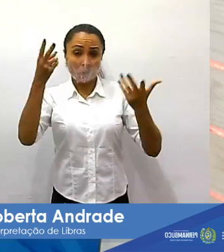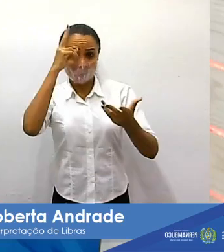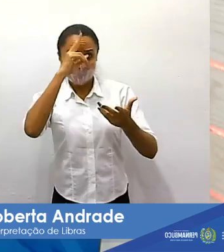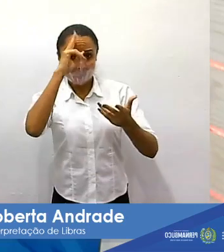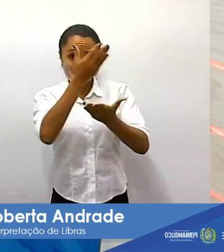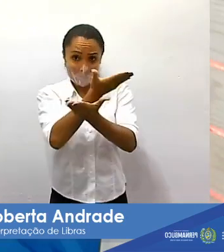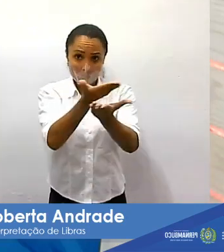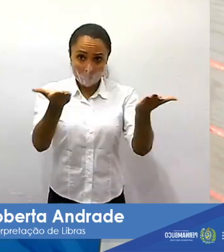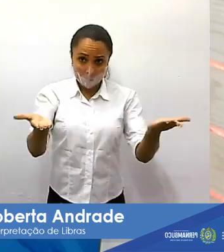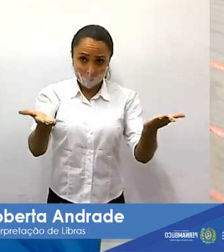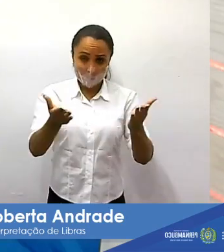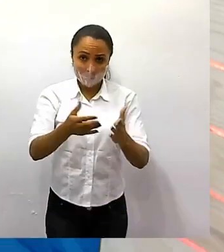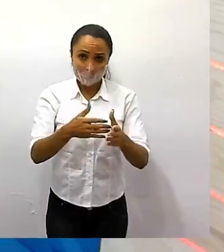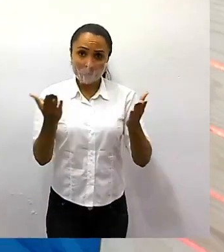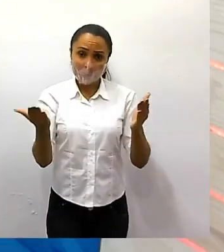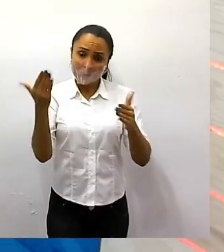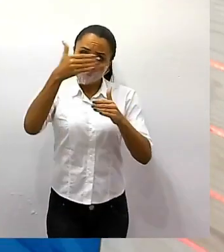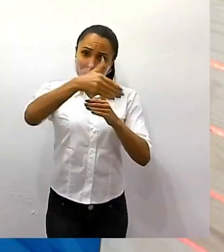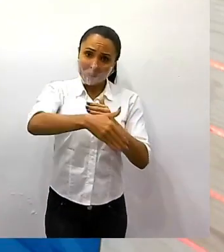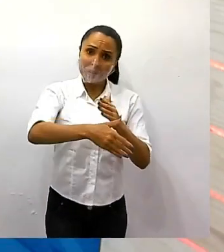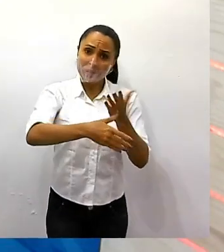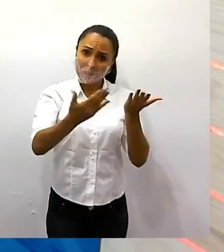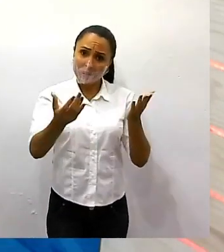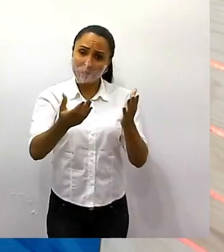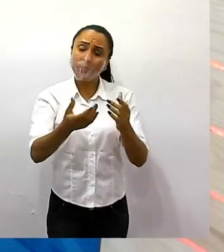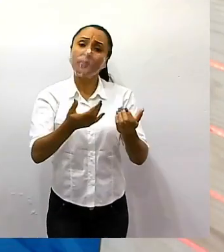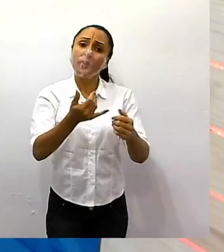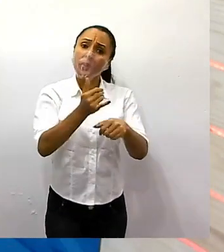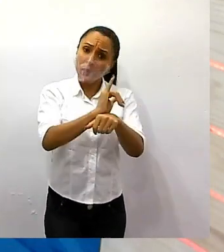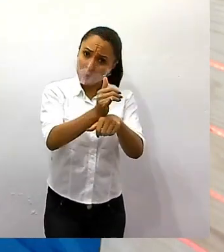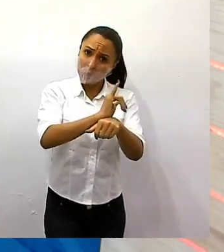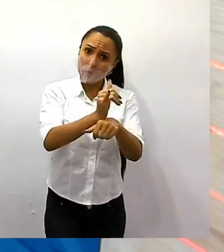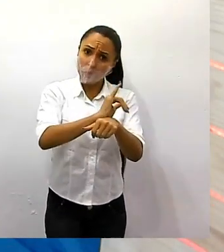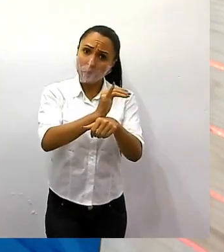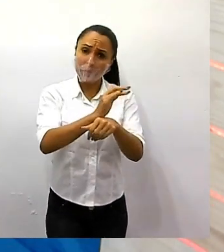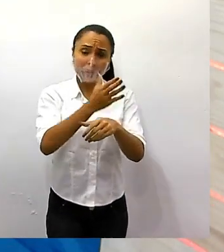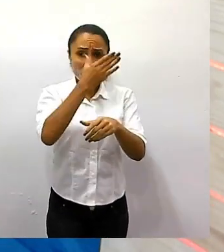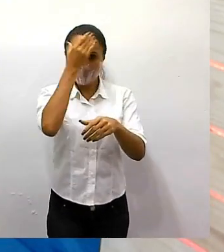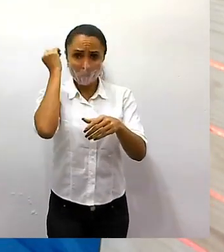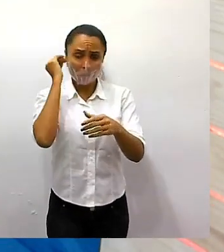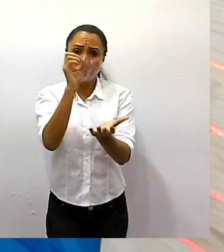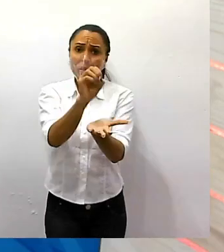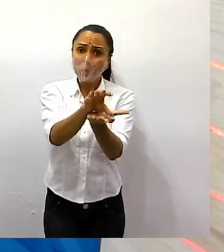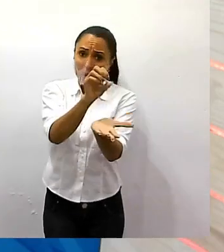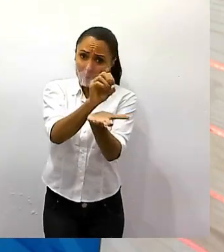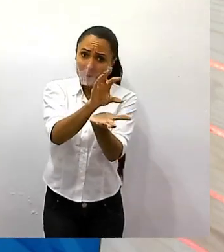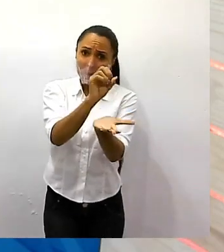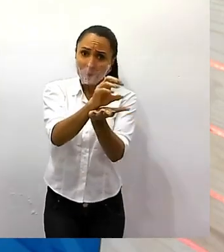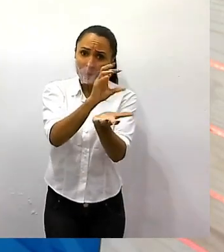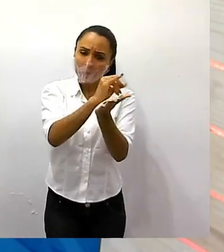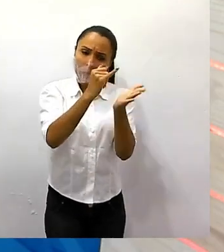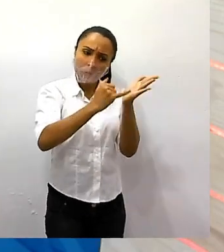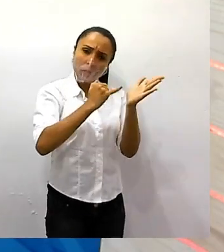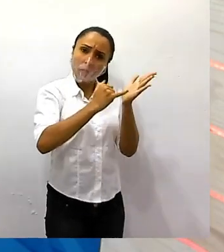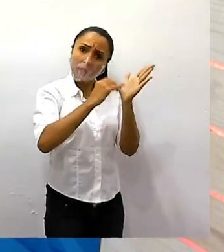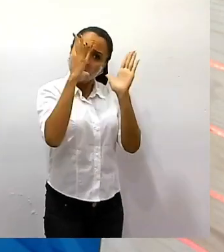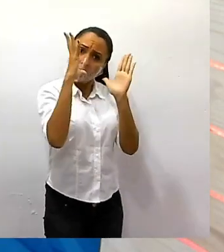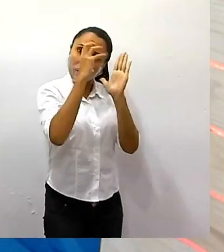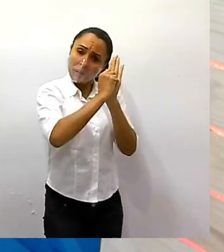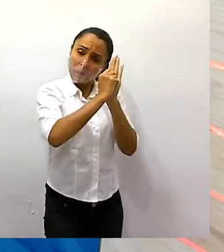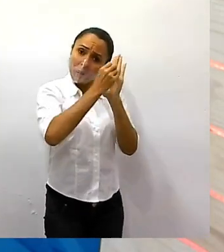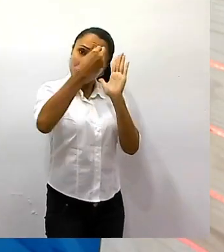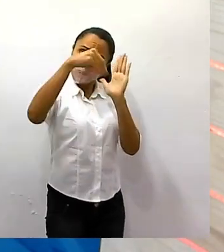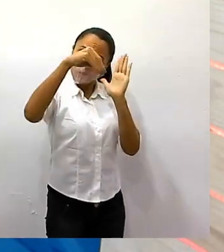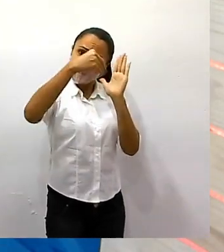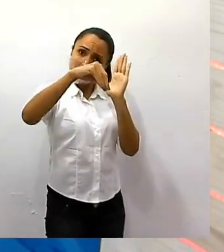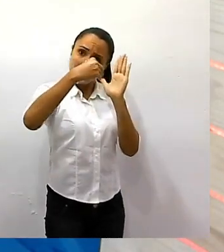lembrete. Acessem e se inscrevam no canal, não esqueçam, EducaPE. Se inscreve no canal, ativa o